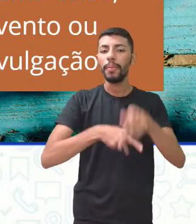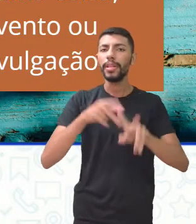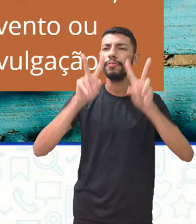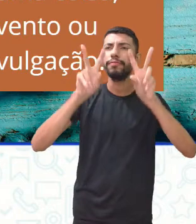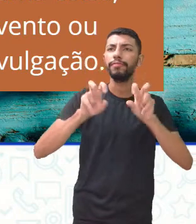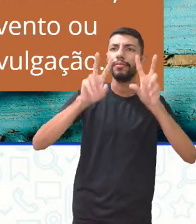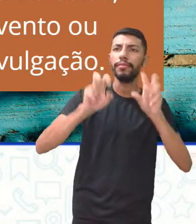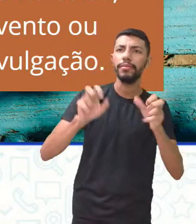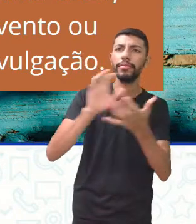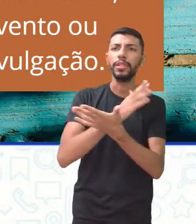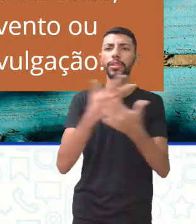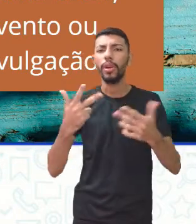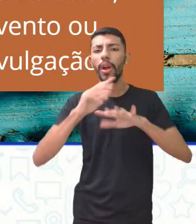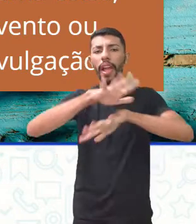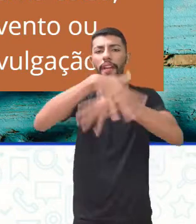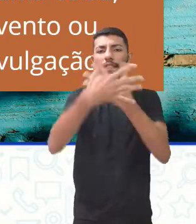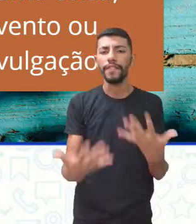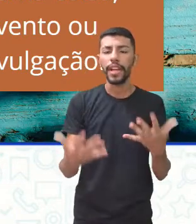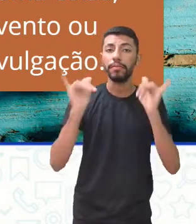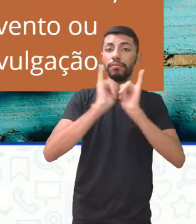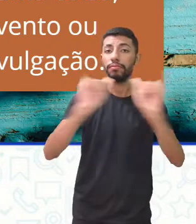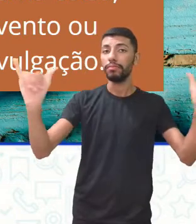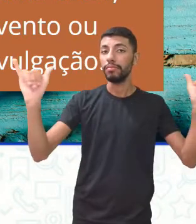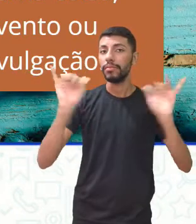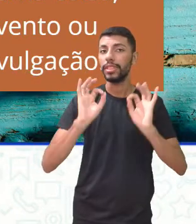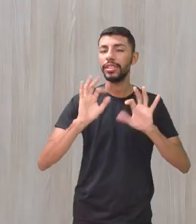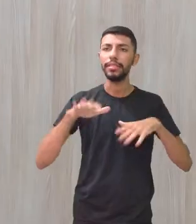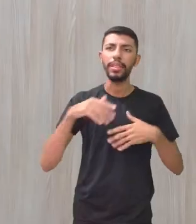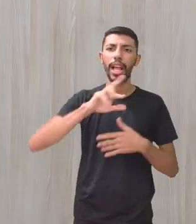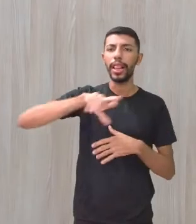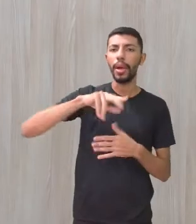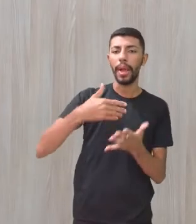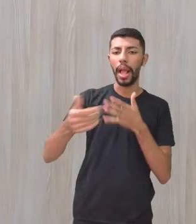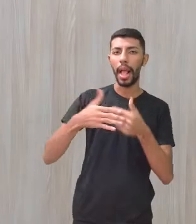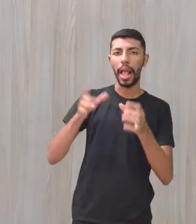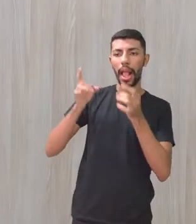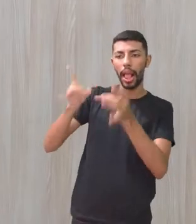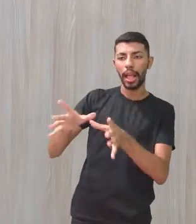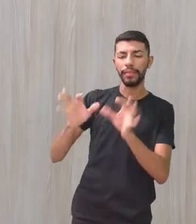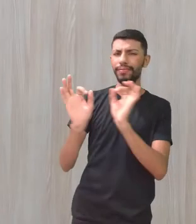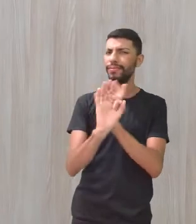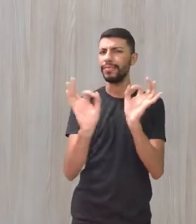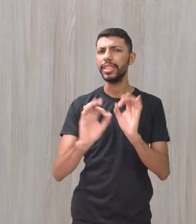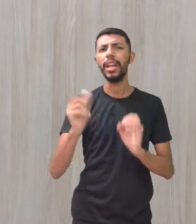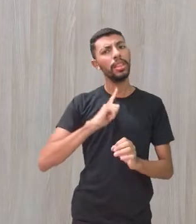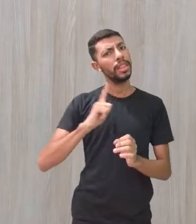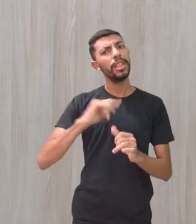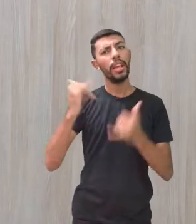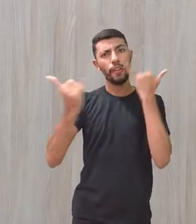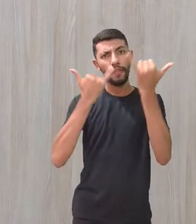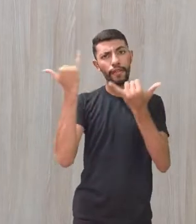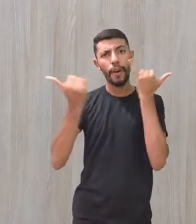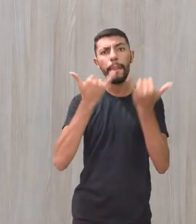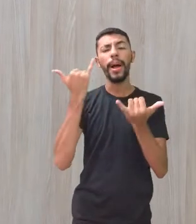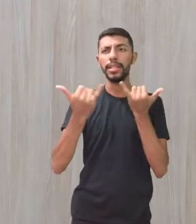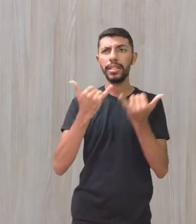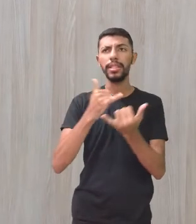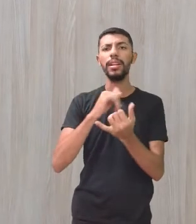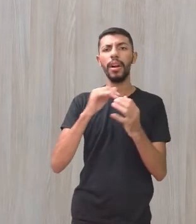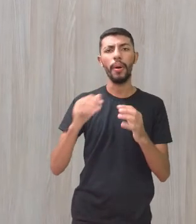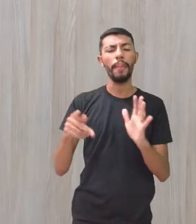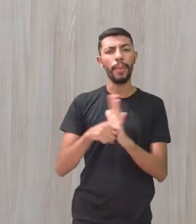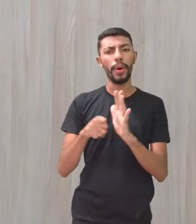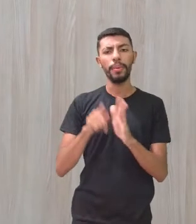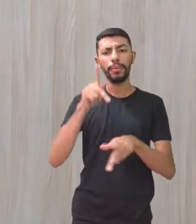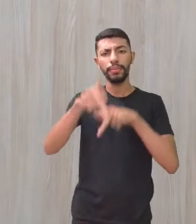coisa, evento ou divulgação. Então, ele não está ali de forma aleatória, não. Ele tem alguma informação a ser passada para esse público,